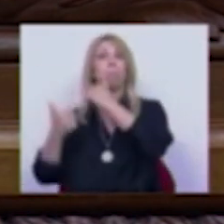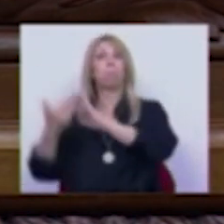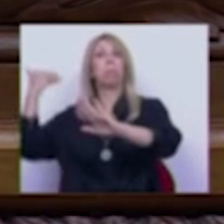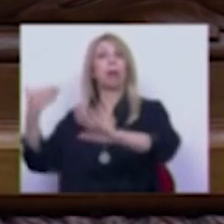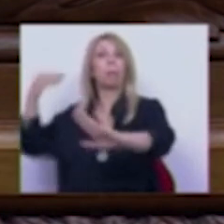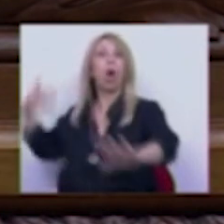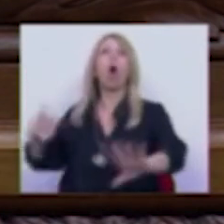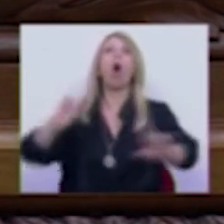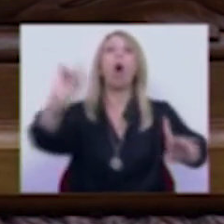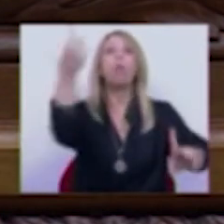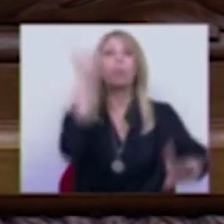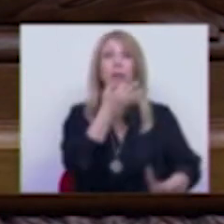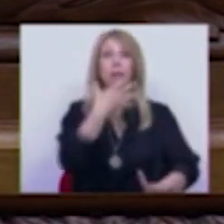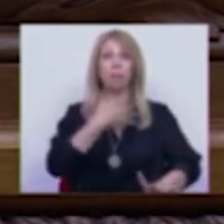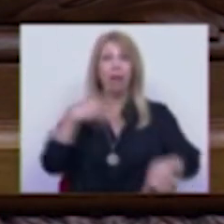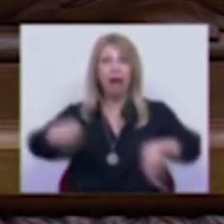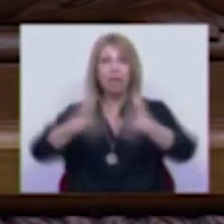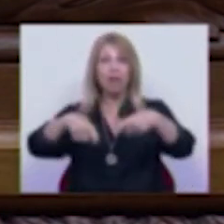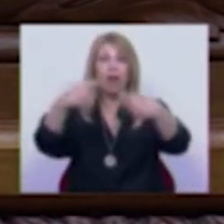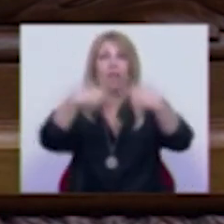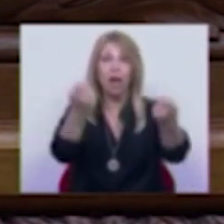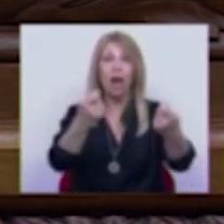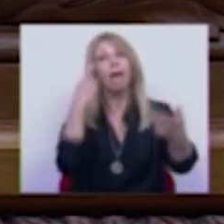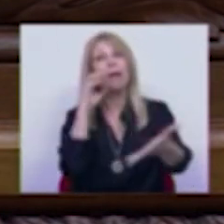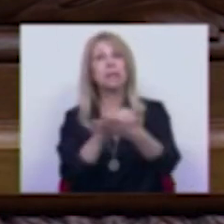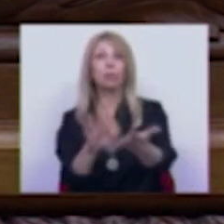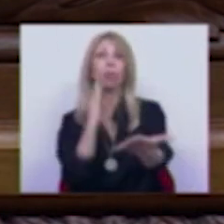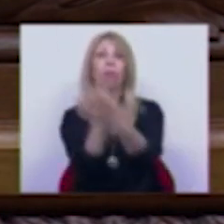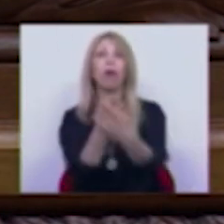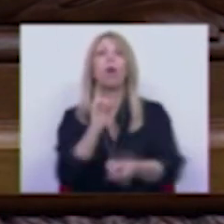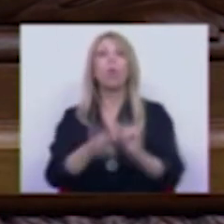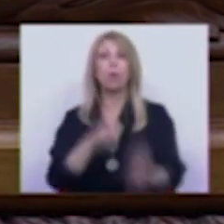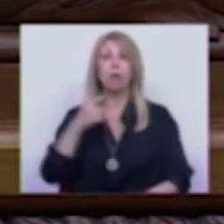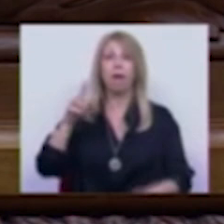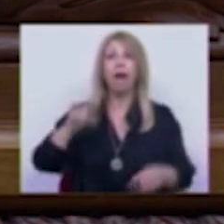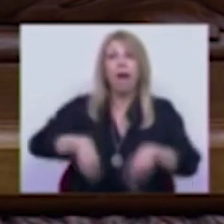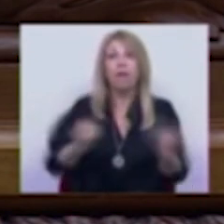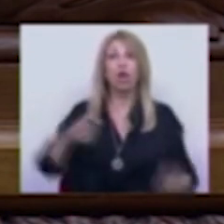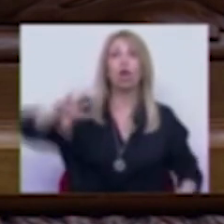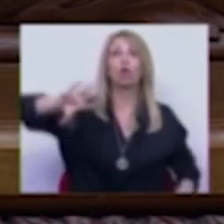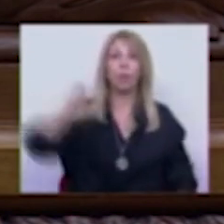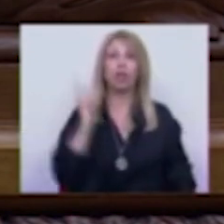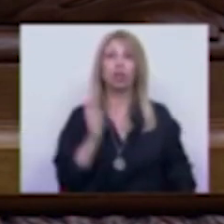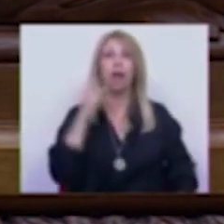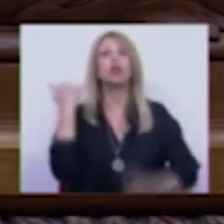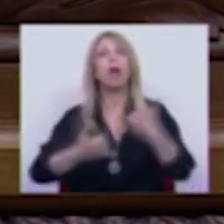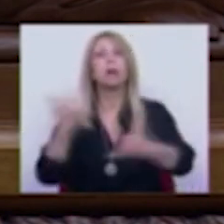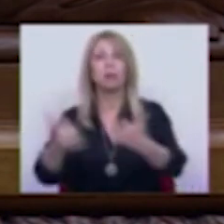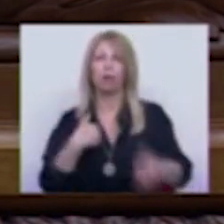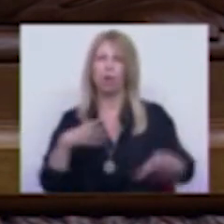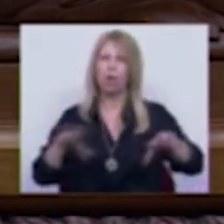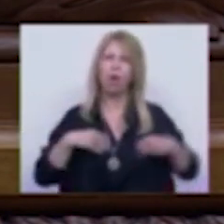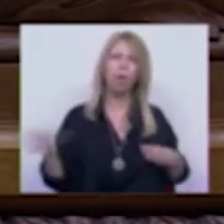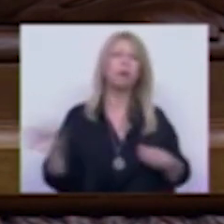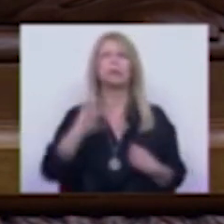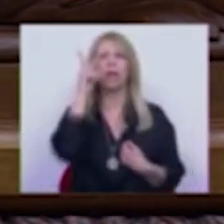manhã viessem a ser o símbolo do que foi a avaria do país nos anos que se seguiram. Eu não aceito viver num país que